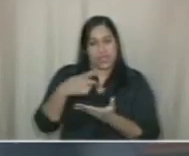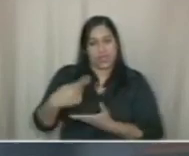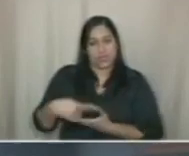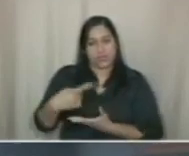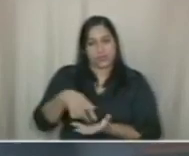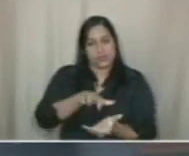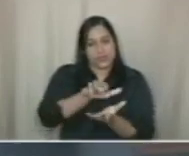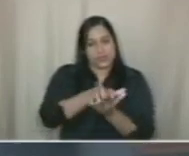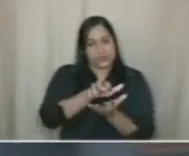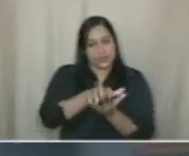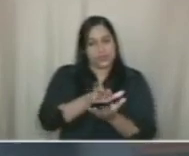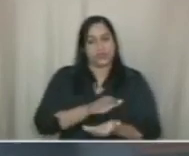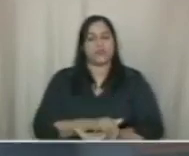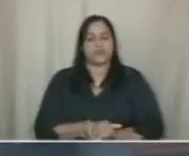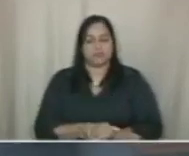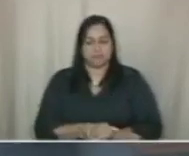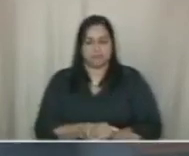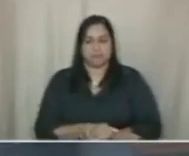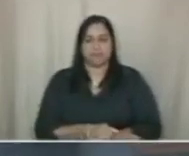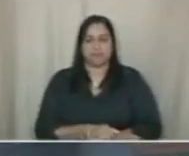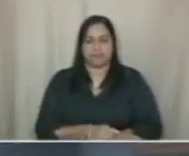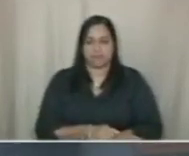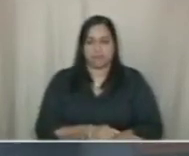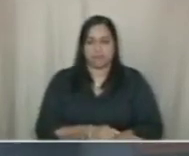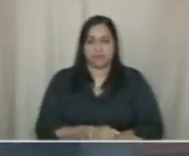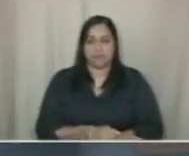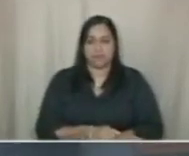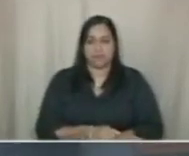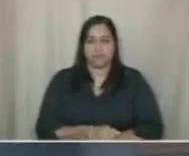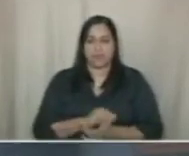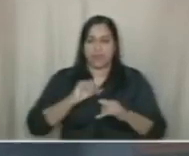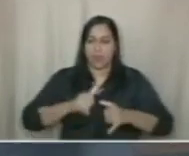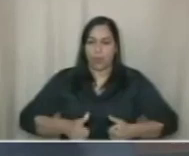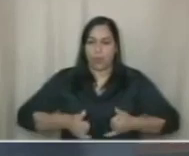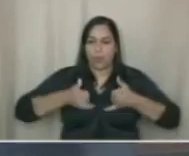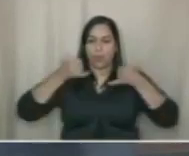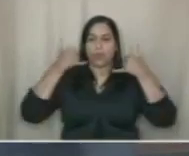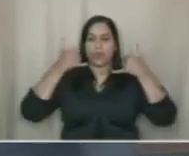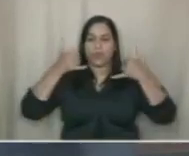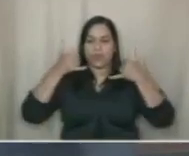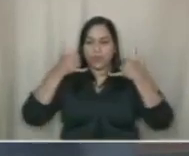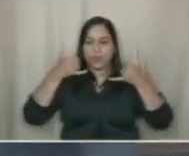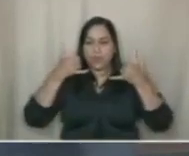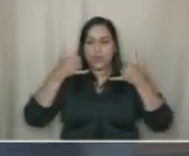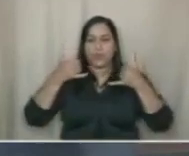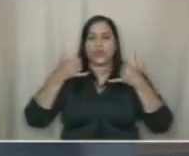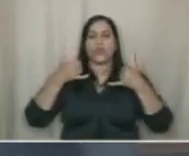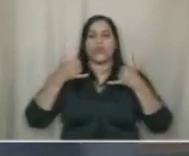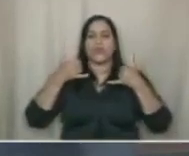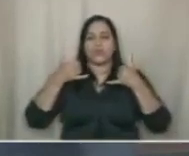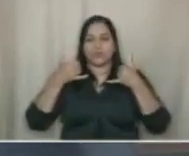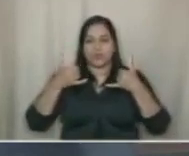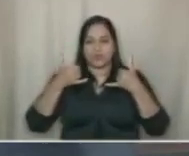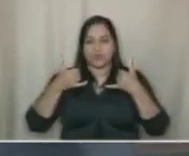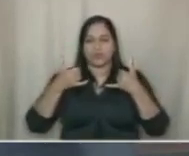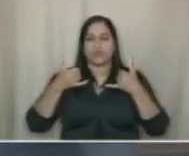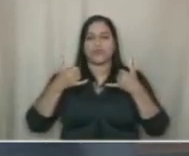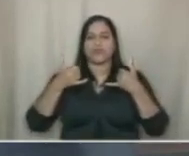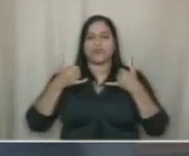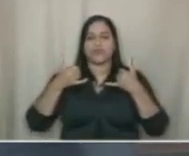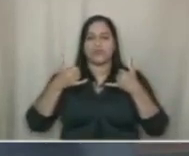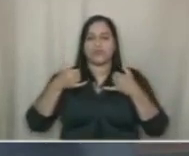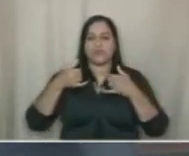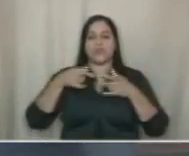hoje um local de previdência um local de orgulho para aqueles que ocupam porque trata a coisa pública